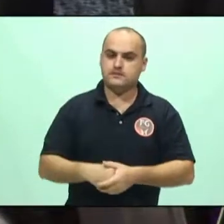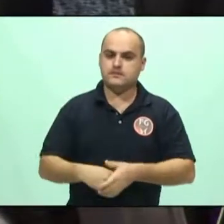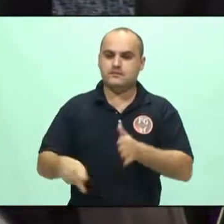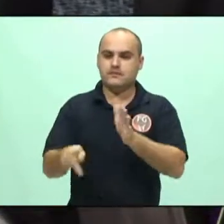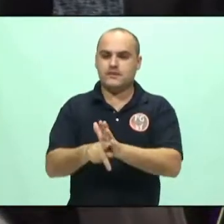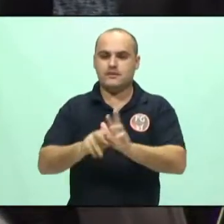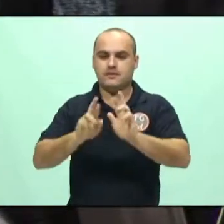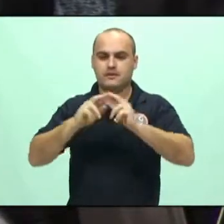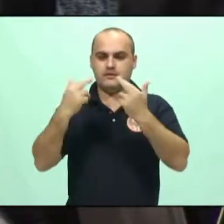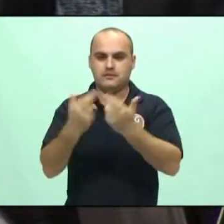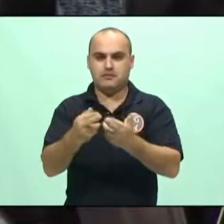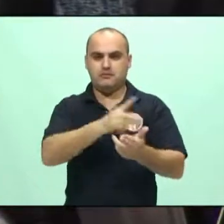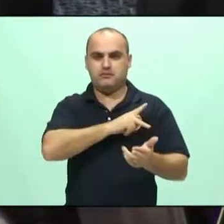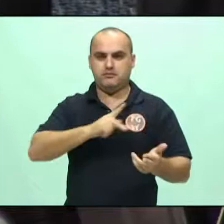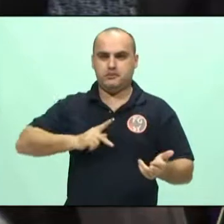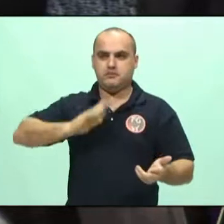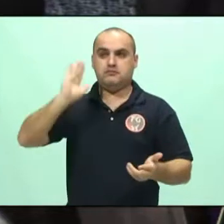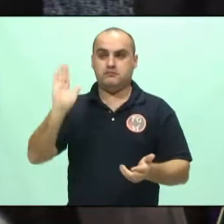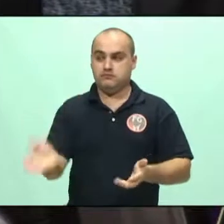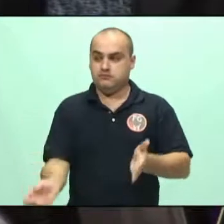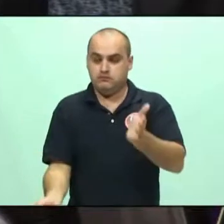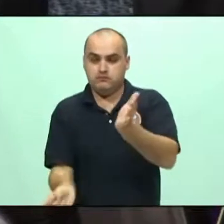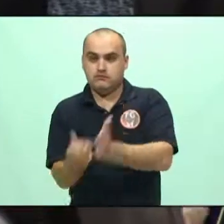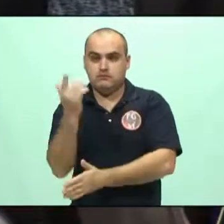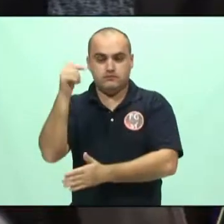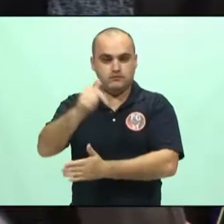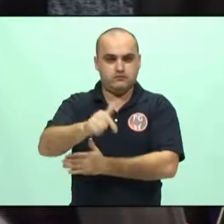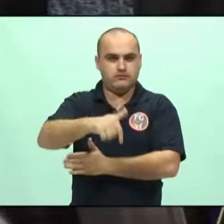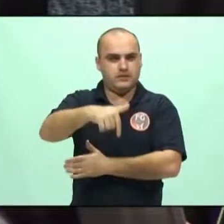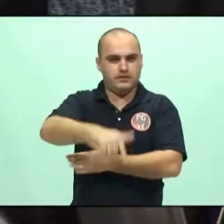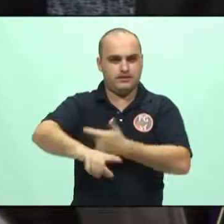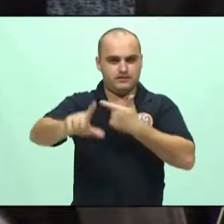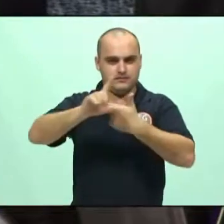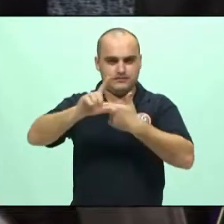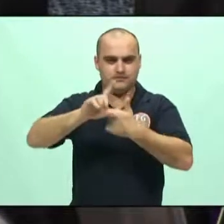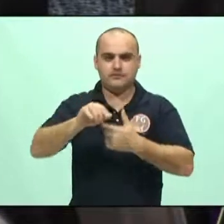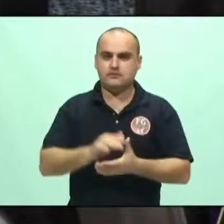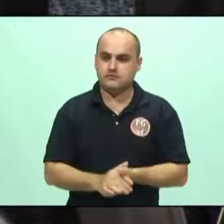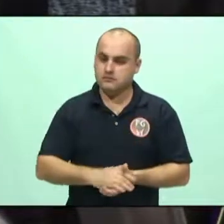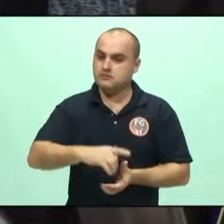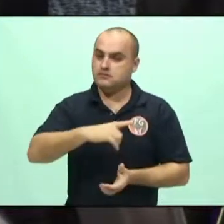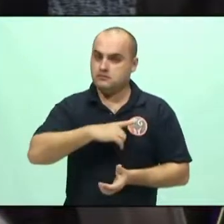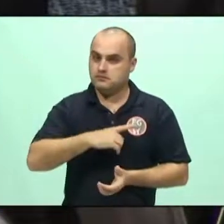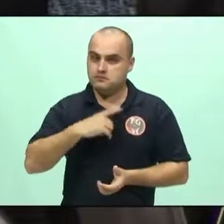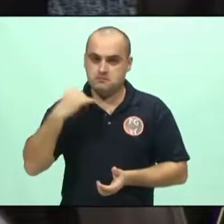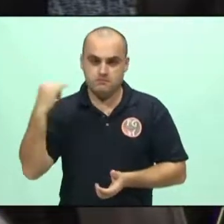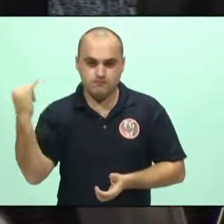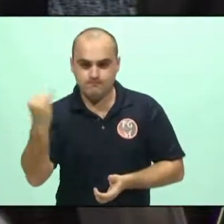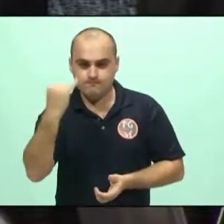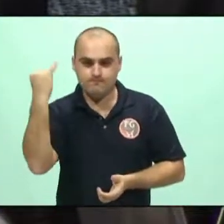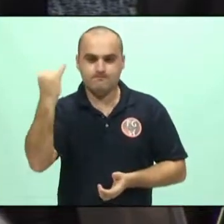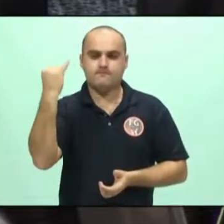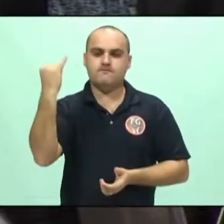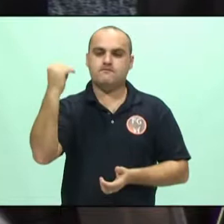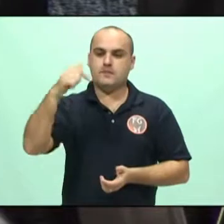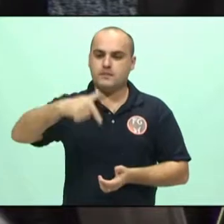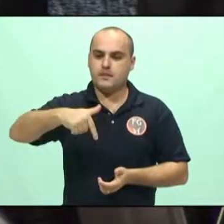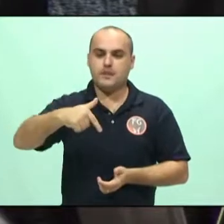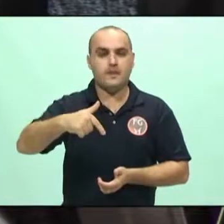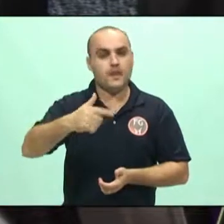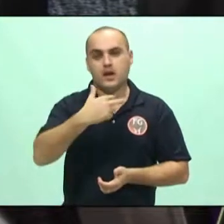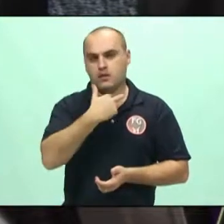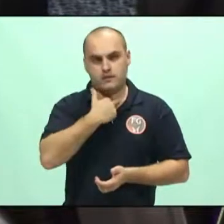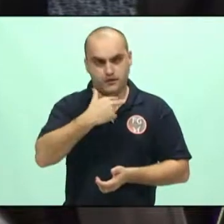questão das audiências públicas que foram feitas aqui ao longo dessa legislatura nós tivemos importantes é Marcos aqui não podemos